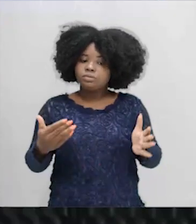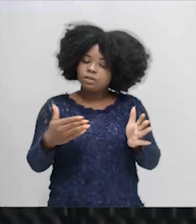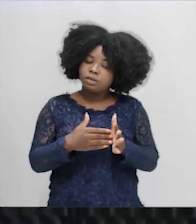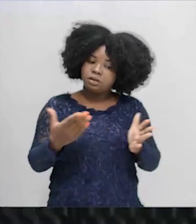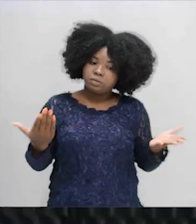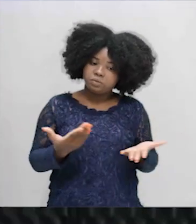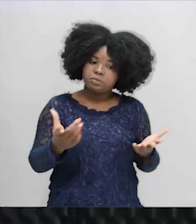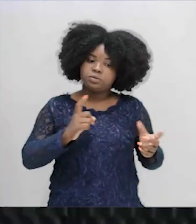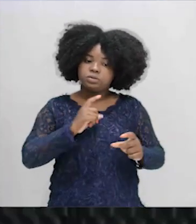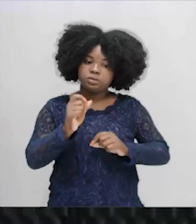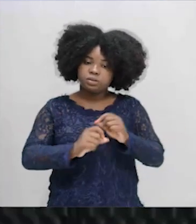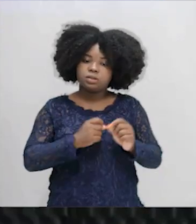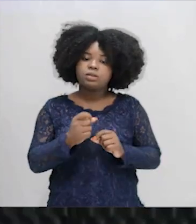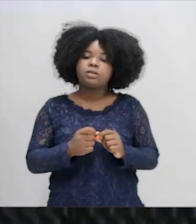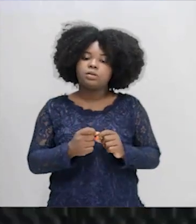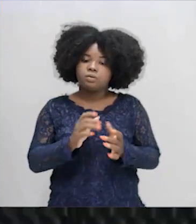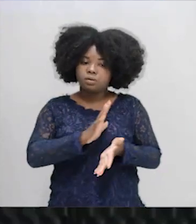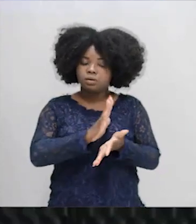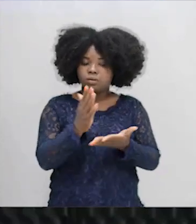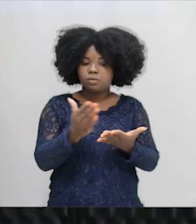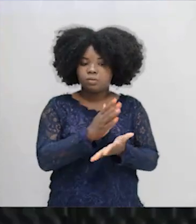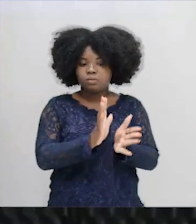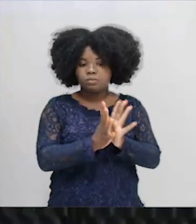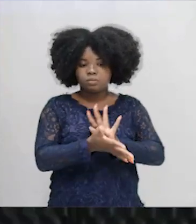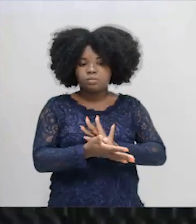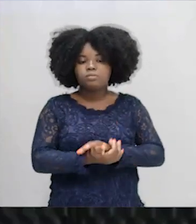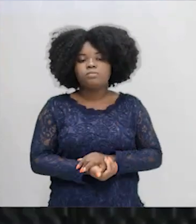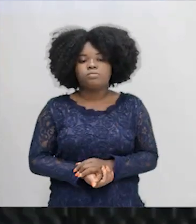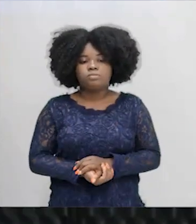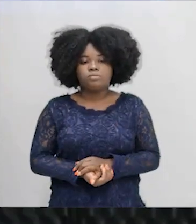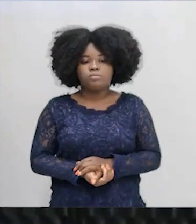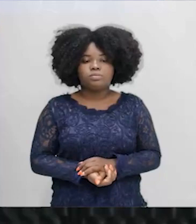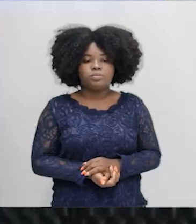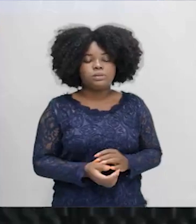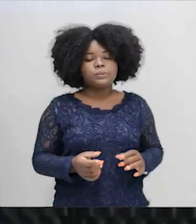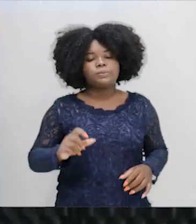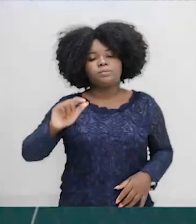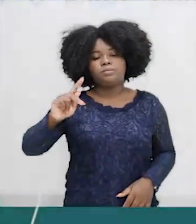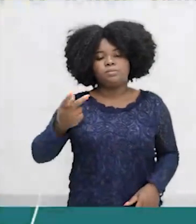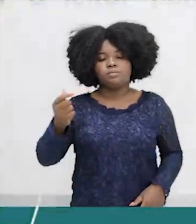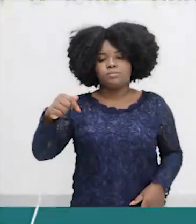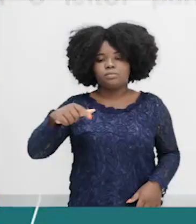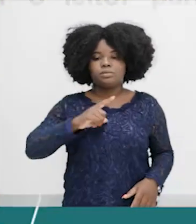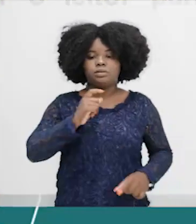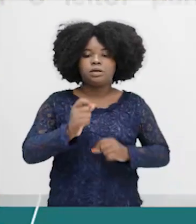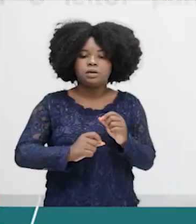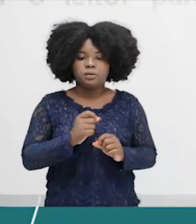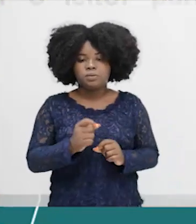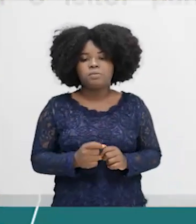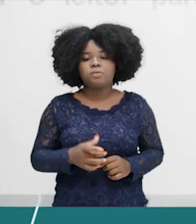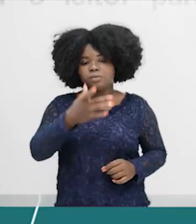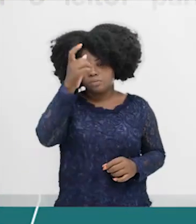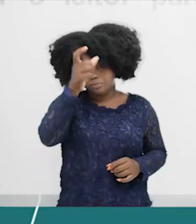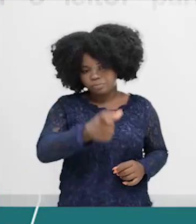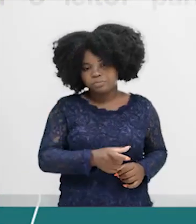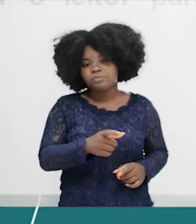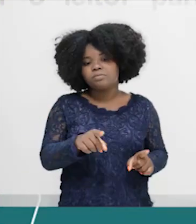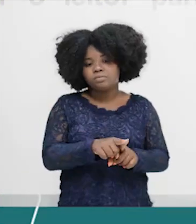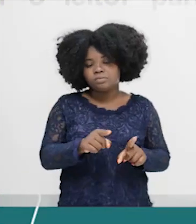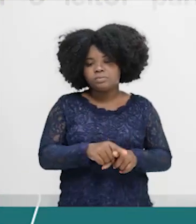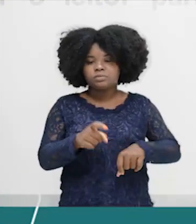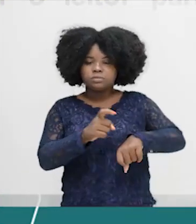de paradigmas muito grande. Virou filme e série, né? E esses quadrinhos, eles têm enredos, eles têm personagem, eles têm